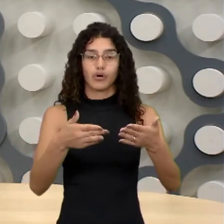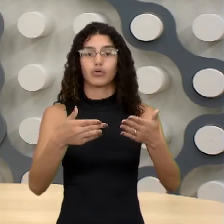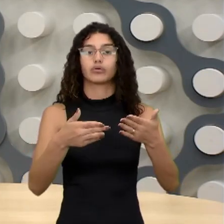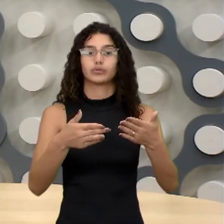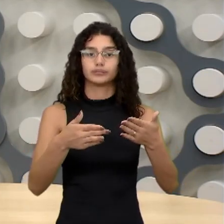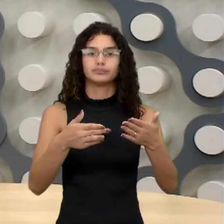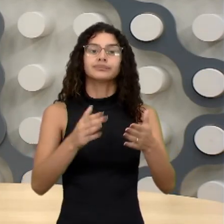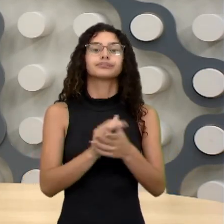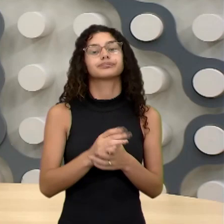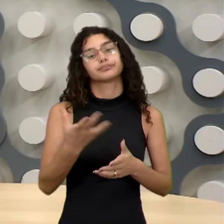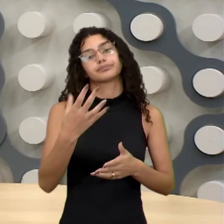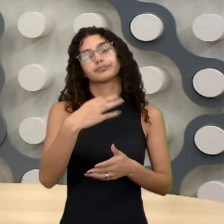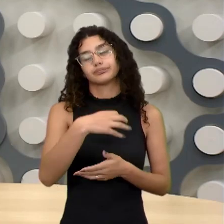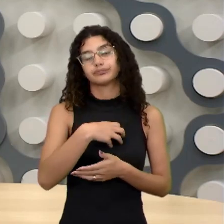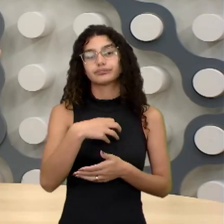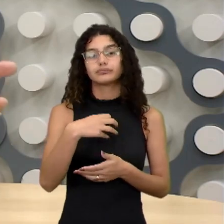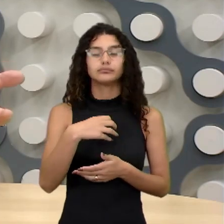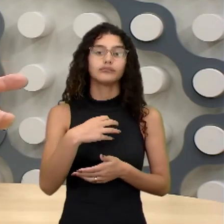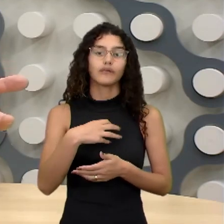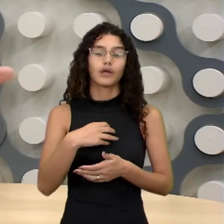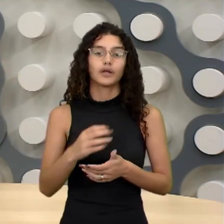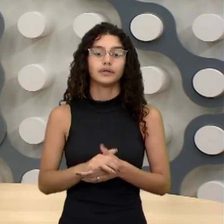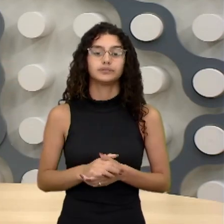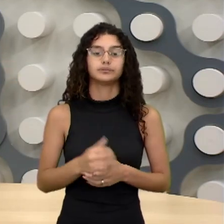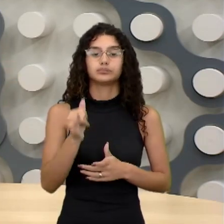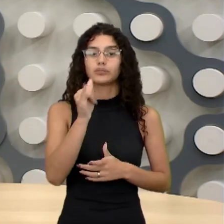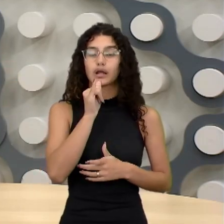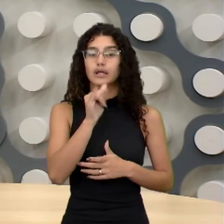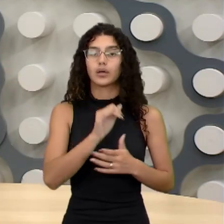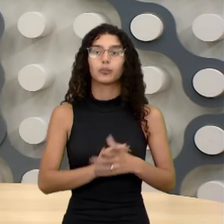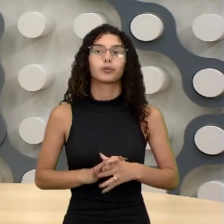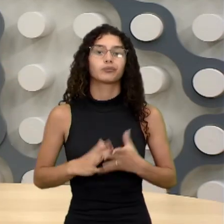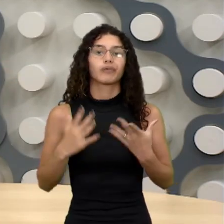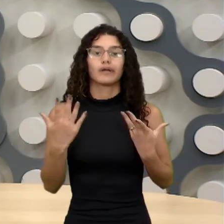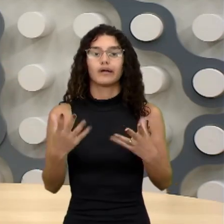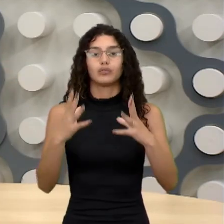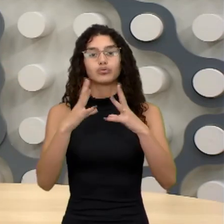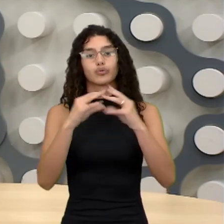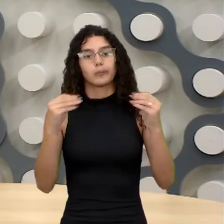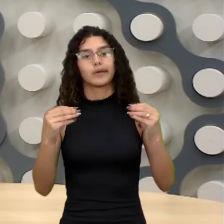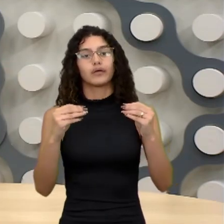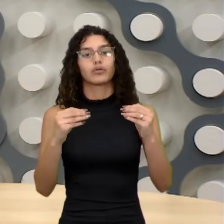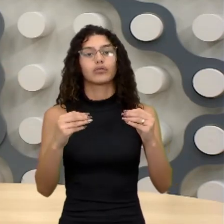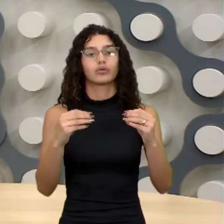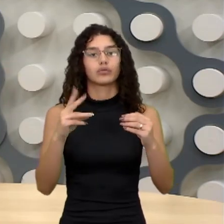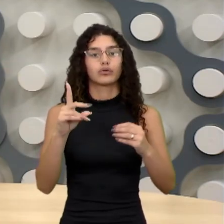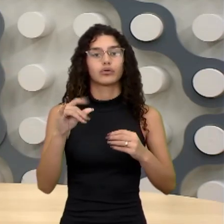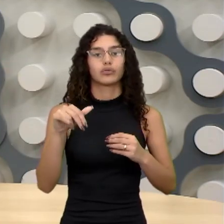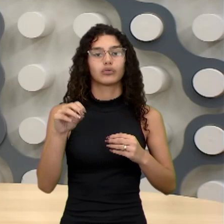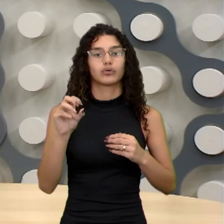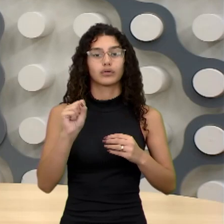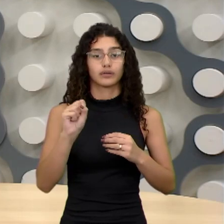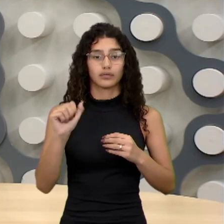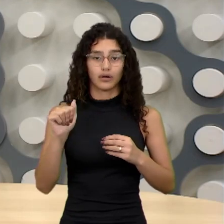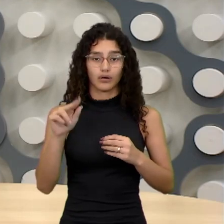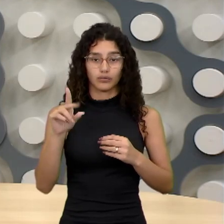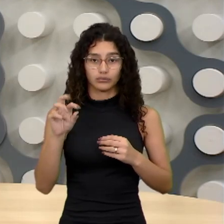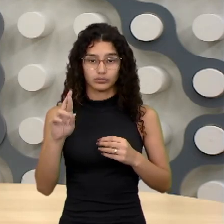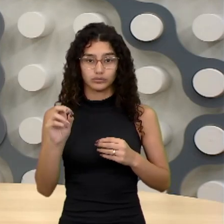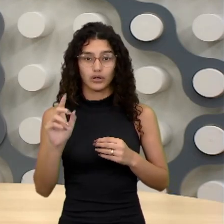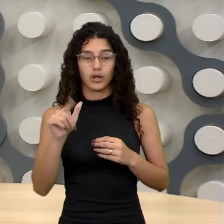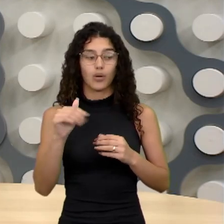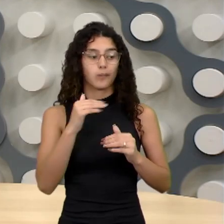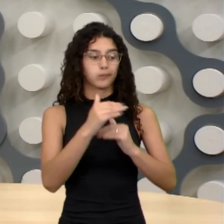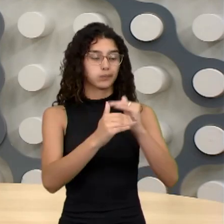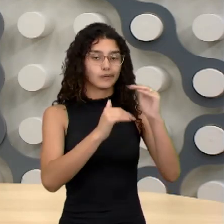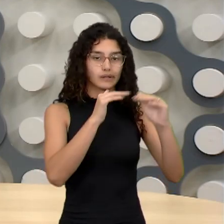alguma situação, né? Por exemplo, uma extinção aí dos dinossauros. Deu aí, né, um processo aí,